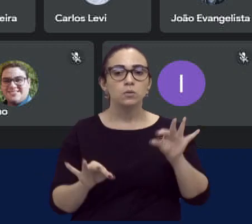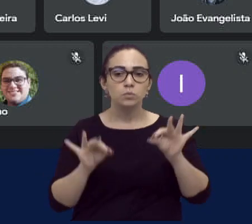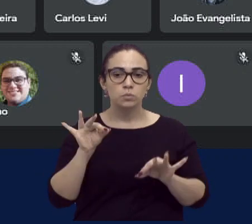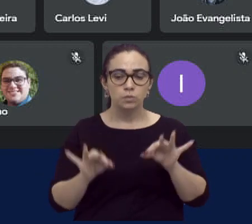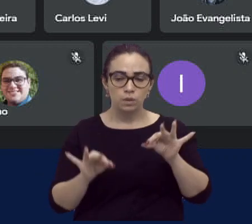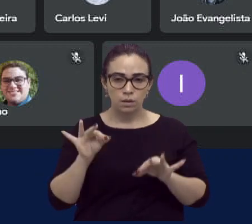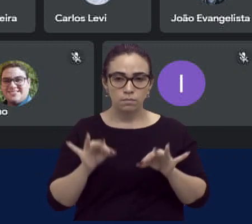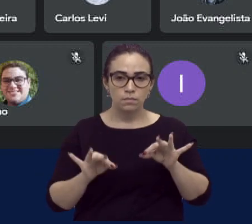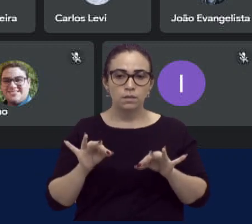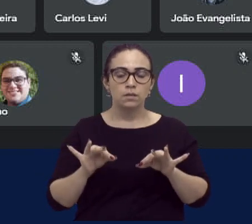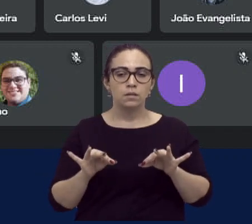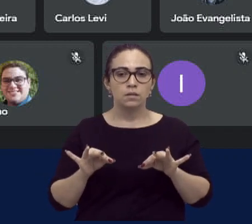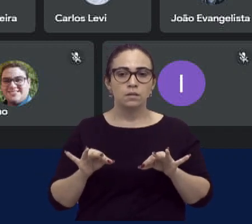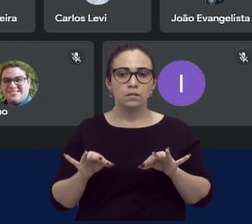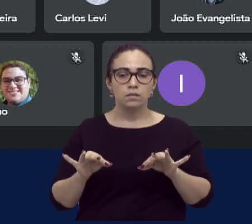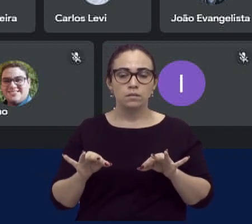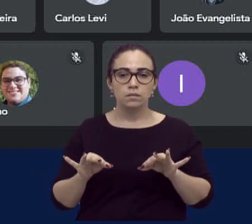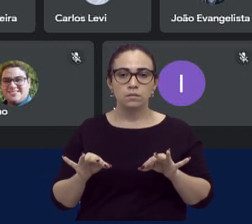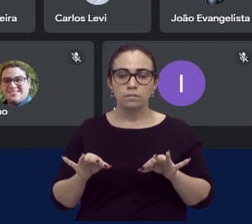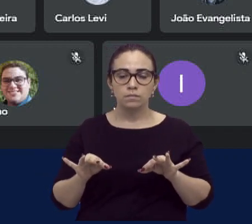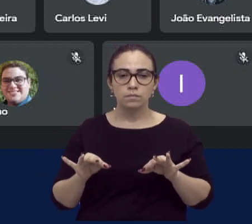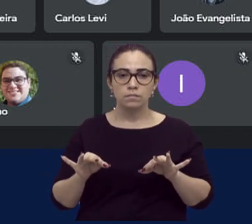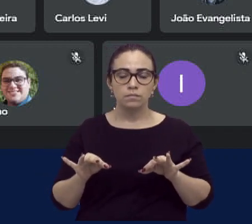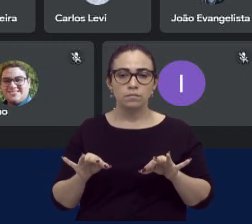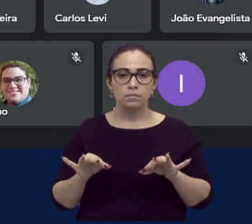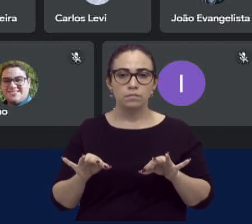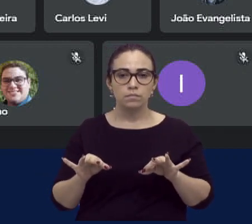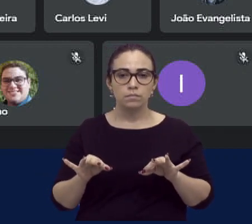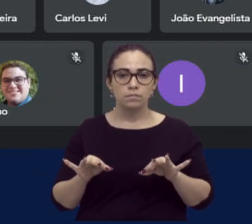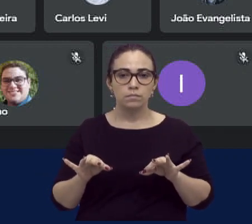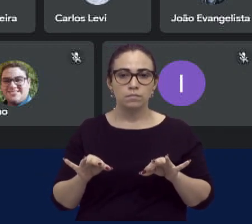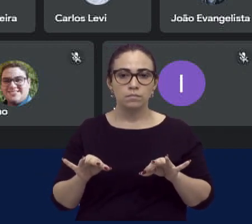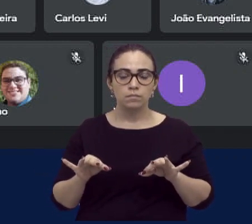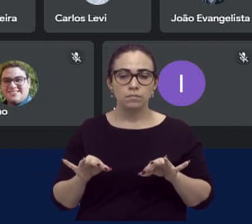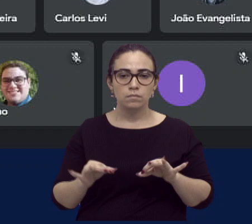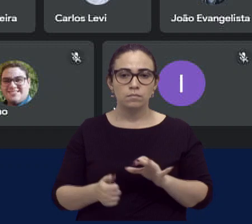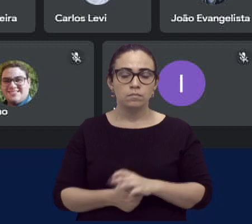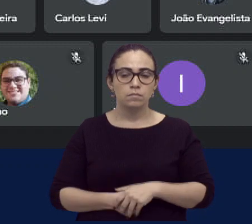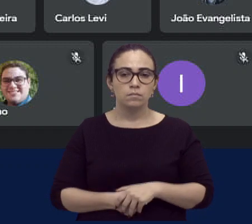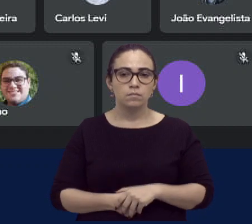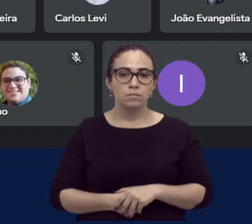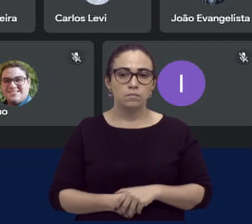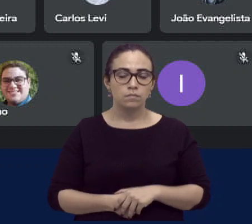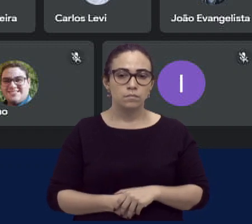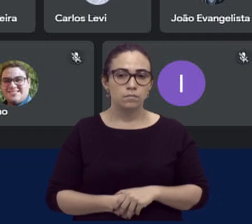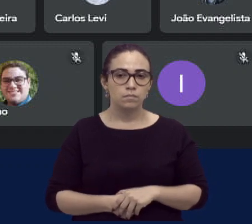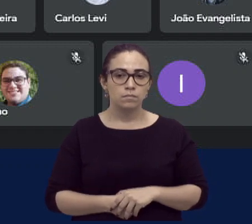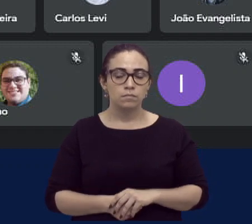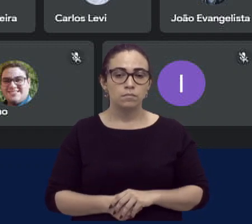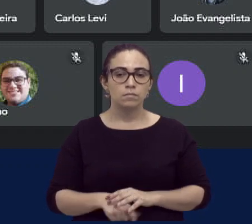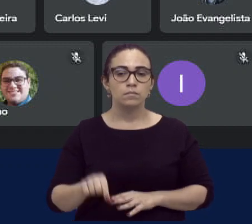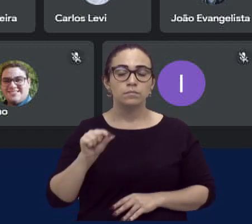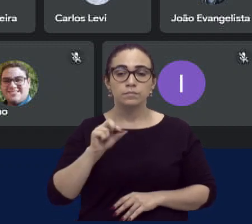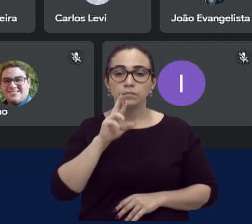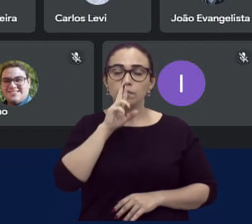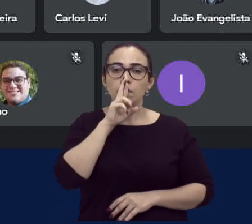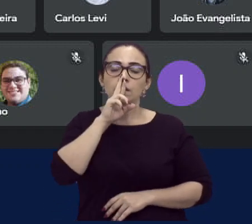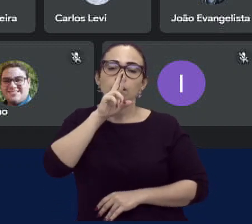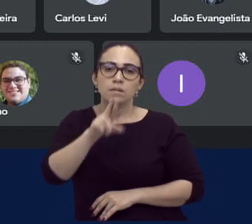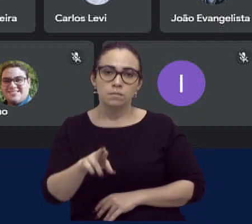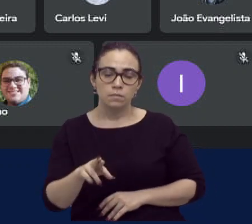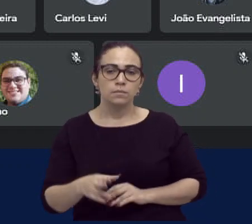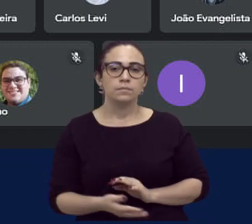prévios, sem imaginar uma verdade que eu já tenho, sem pressupor uma resposta para aquilo que eu estou